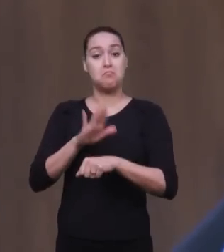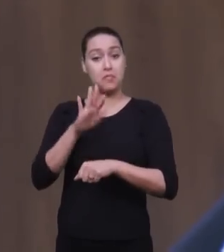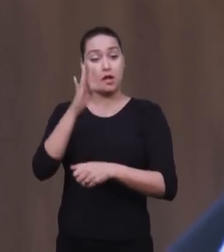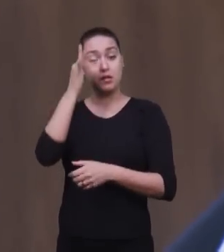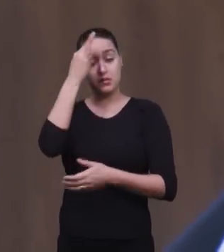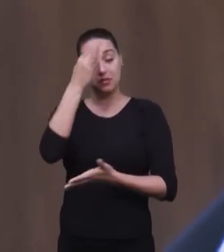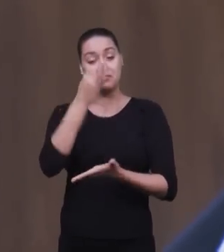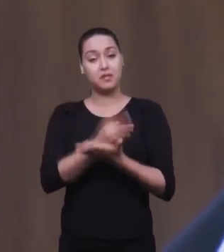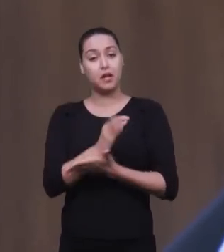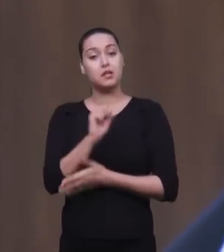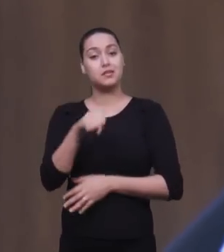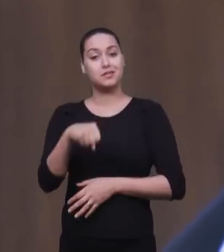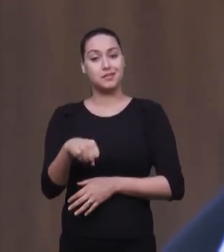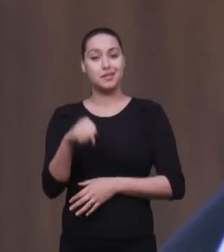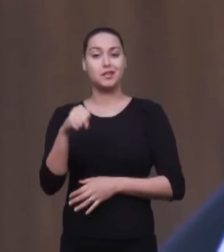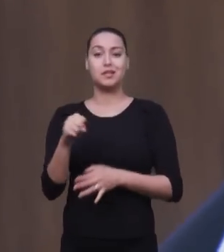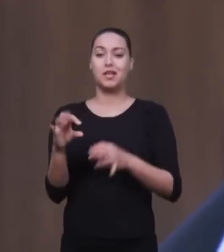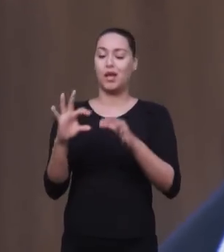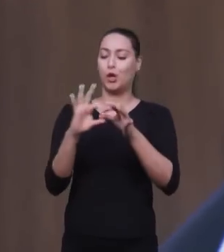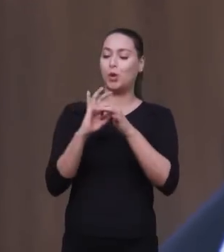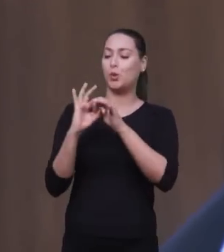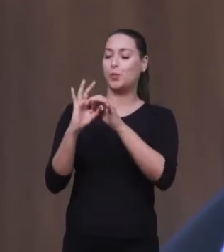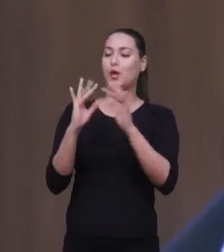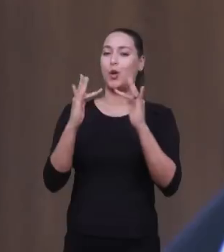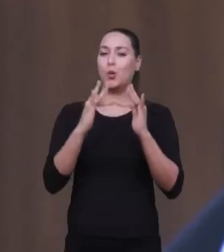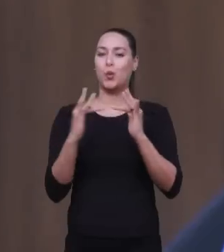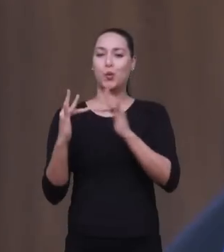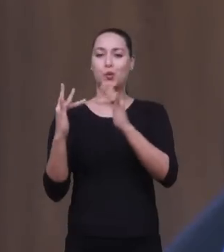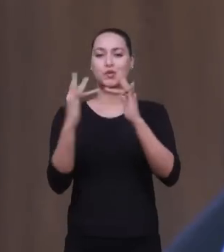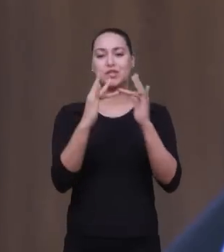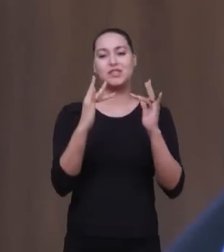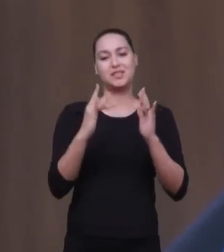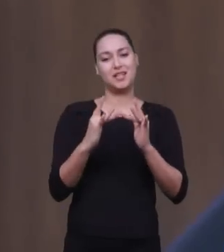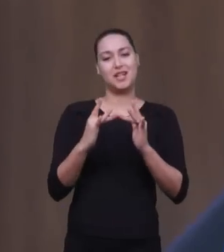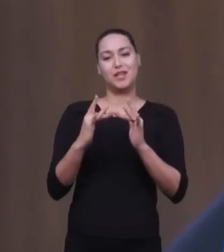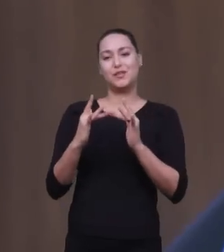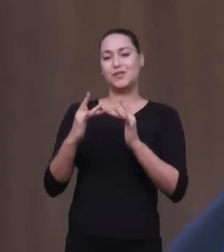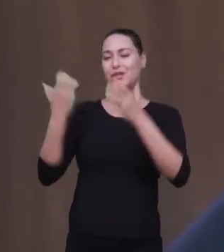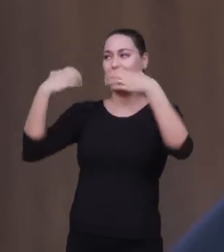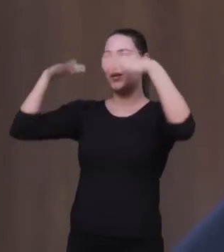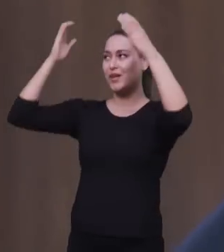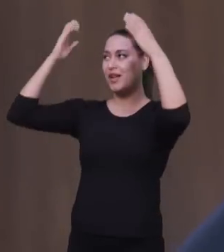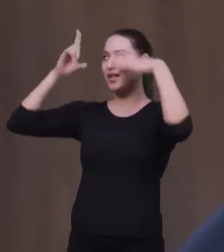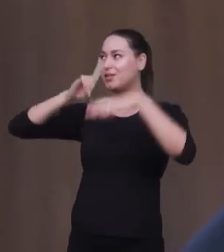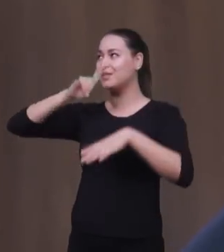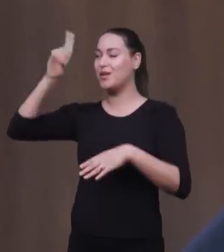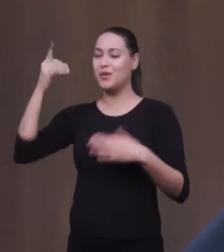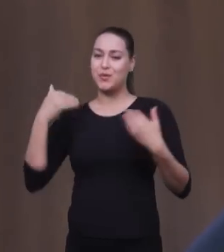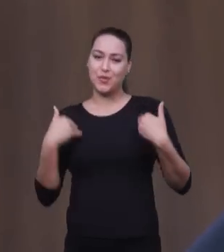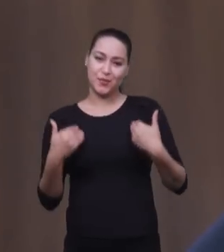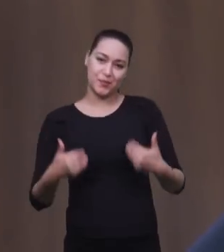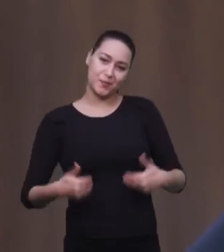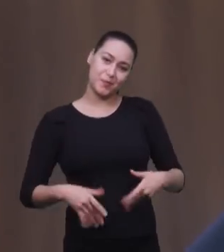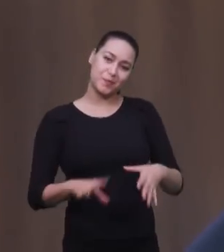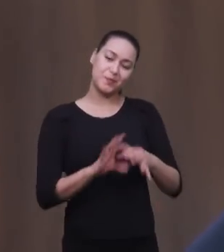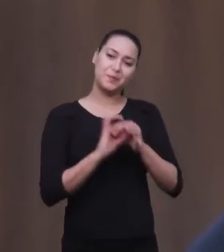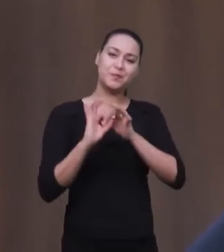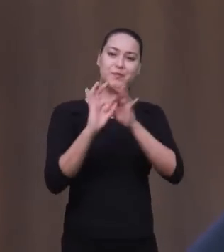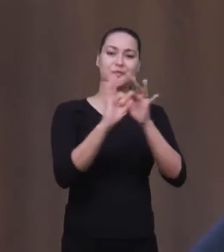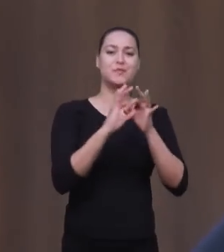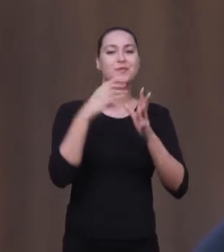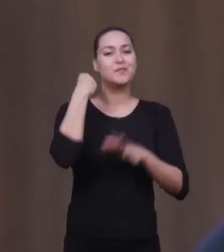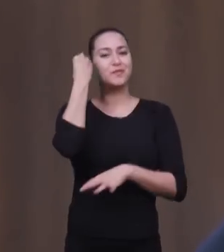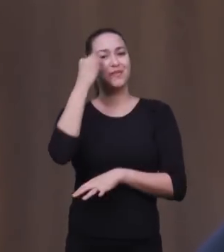mais fé à medida em que ele está mais integrado ao reino de Deus, mais integrado à comunhão do corpo e